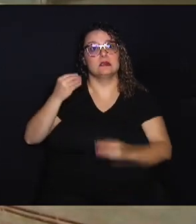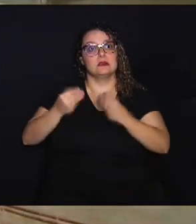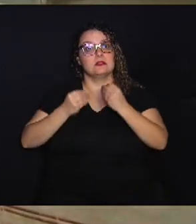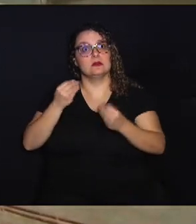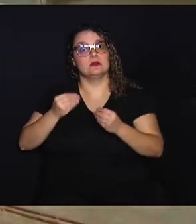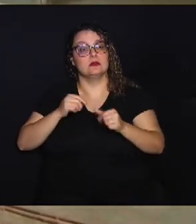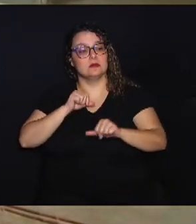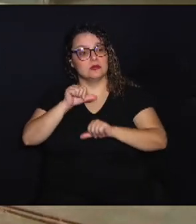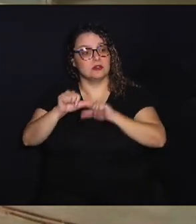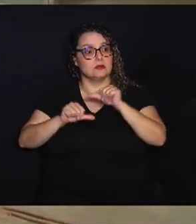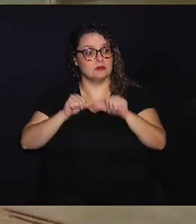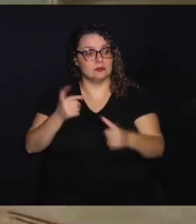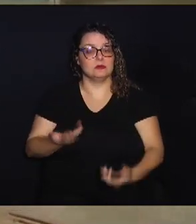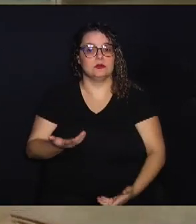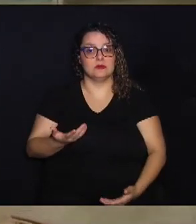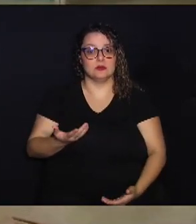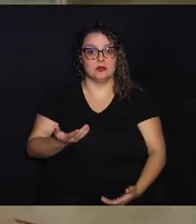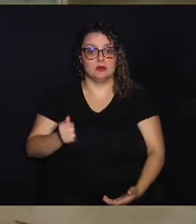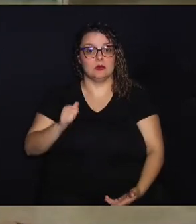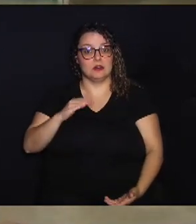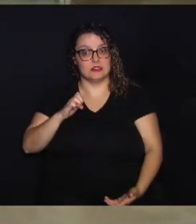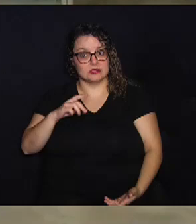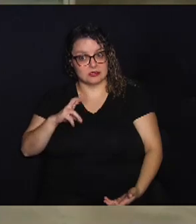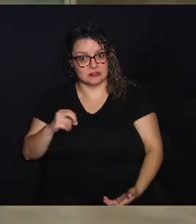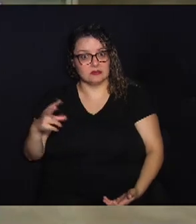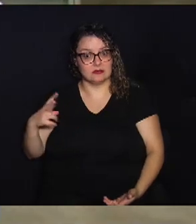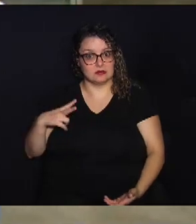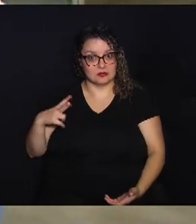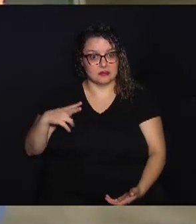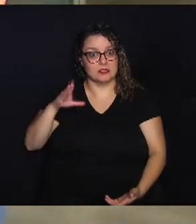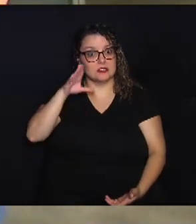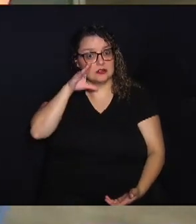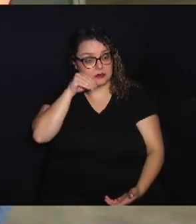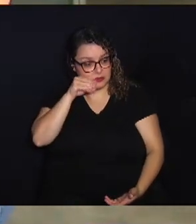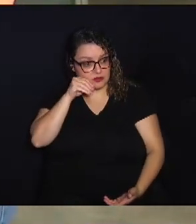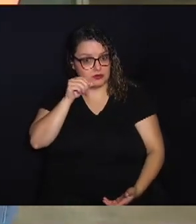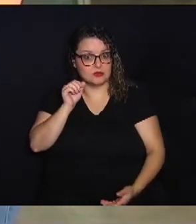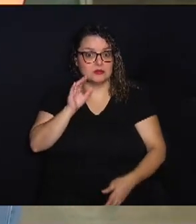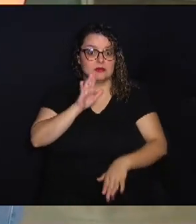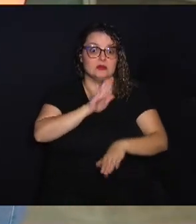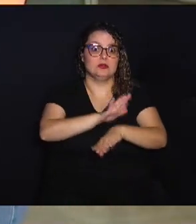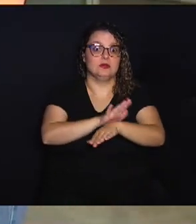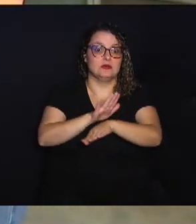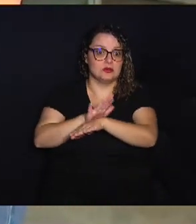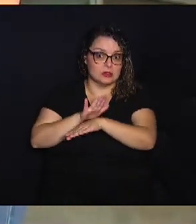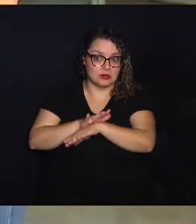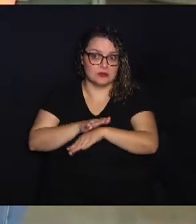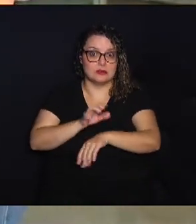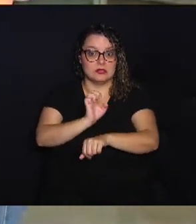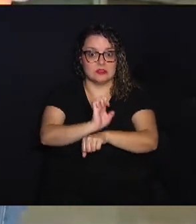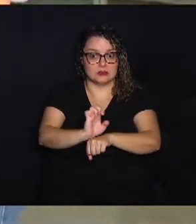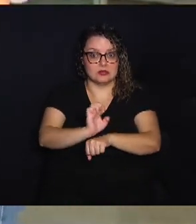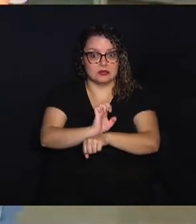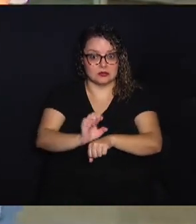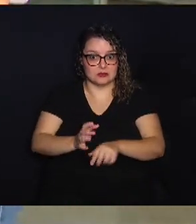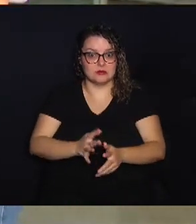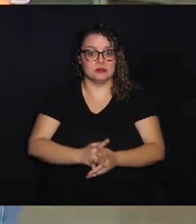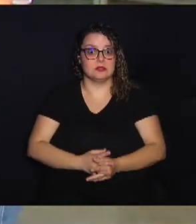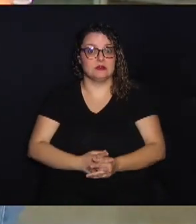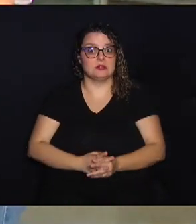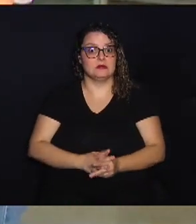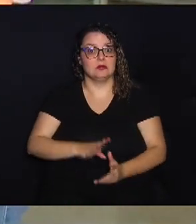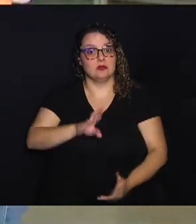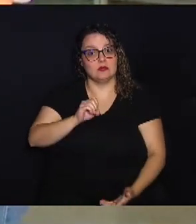transformar, né, um acervo pessoal dessa funcionária com a ajuda das estagiárias, né, das